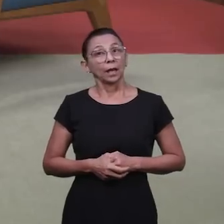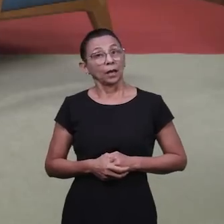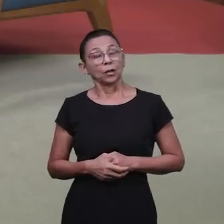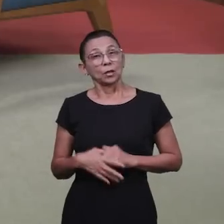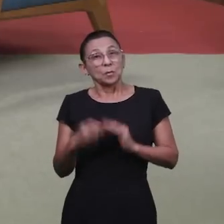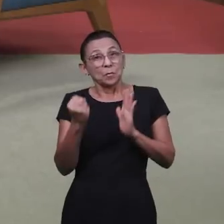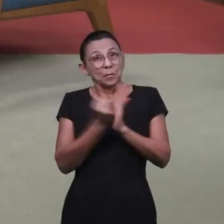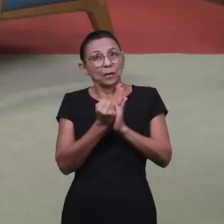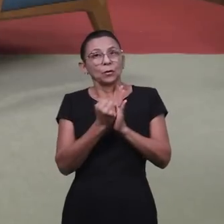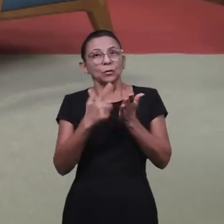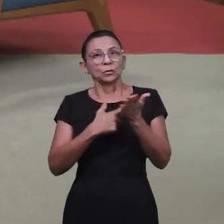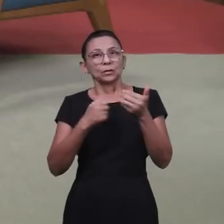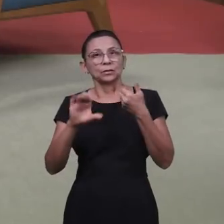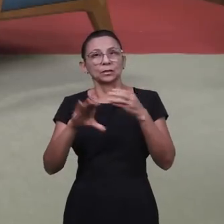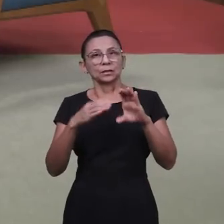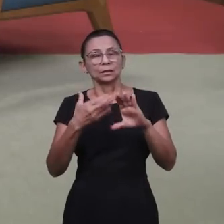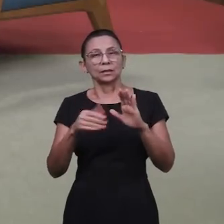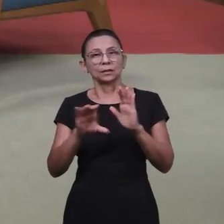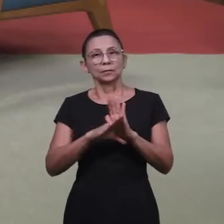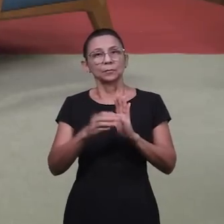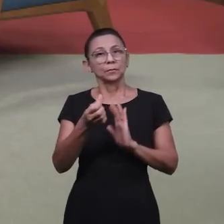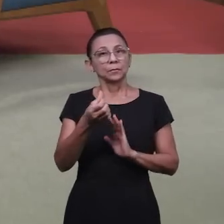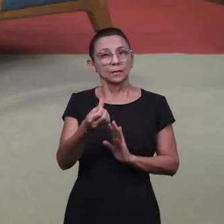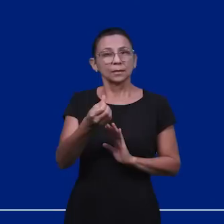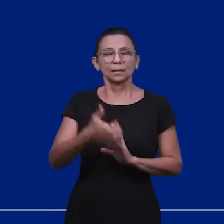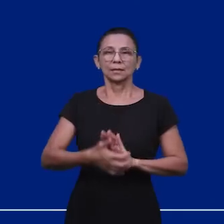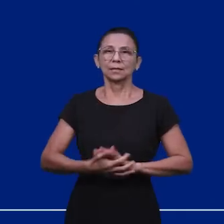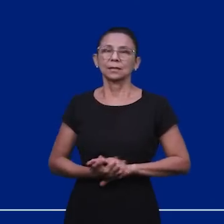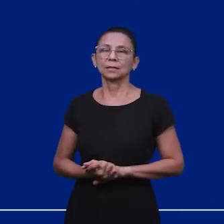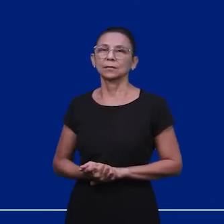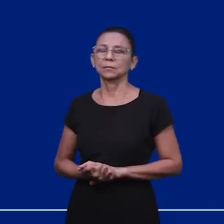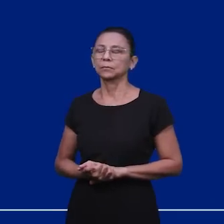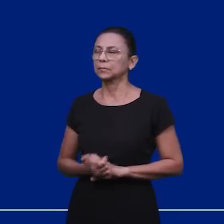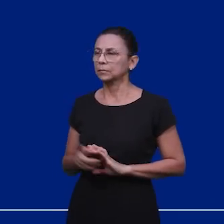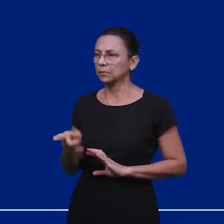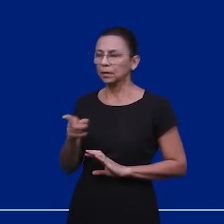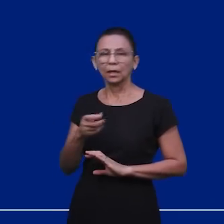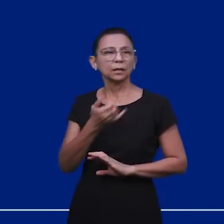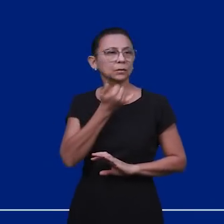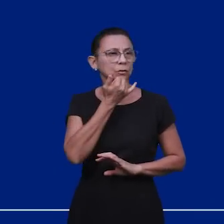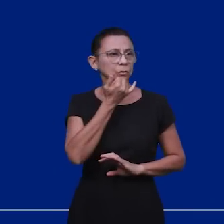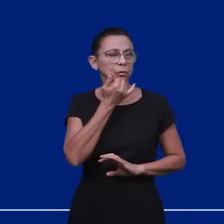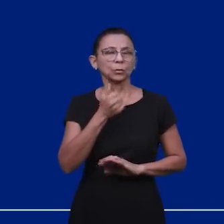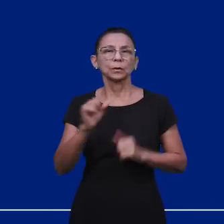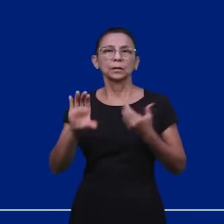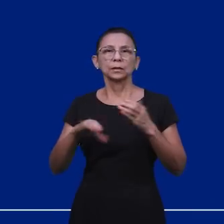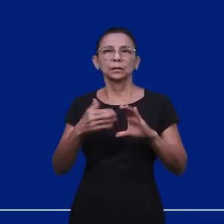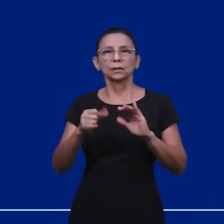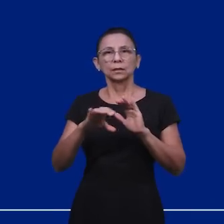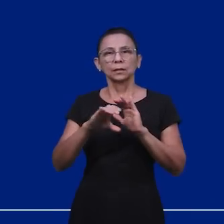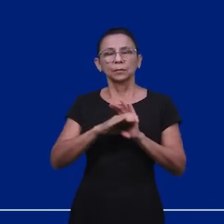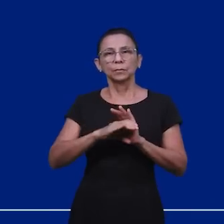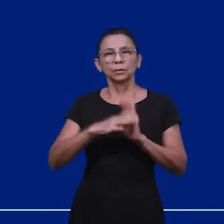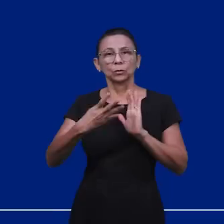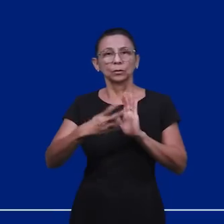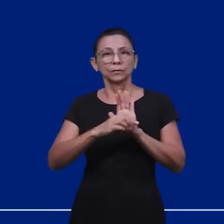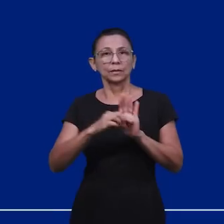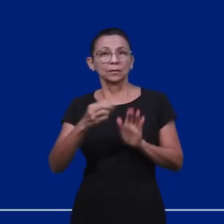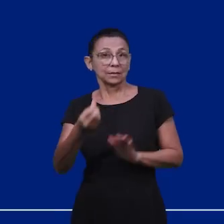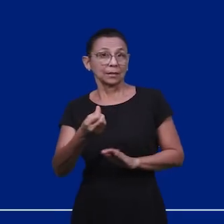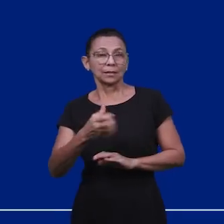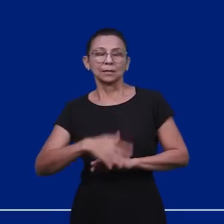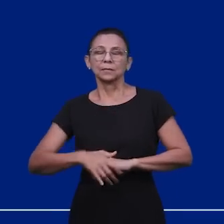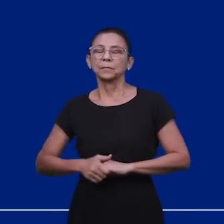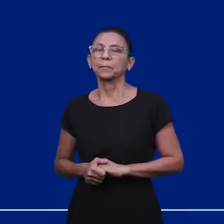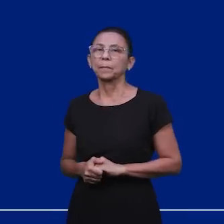mim o livro de Cantares. Cantares capítulo 6 diz assim... Verso 6, né? Cantares capítulo 4, verso